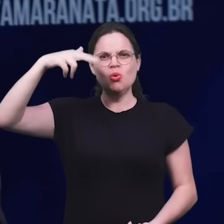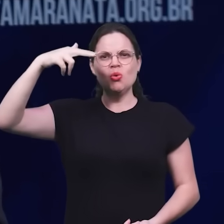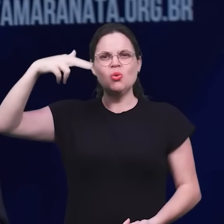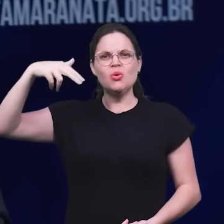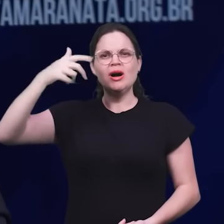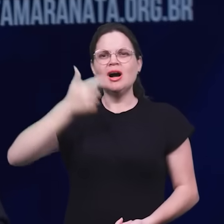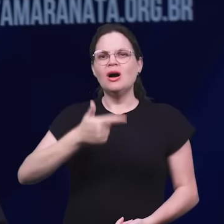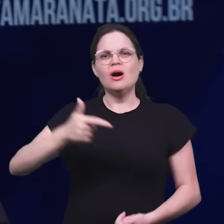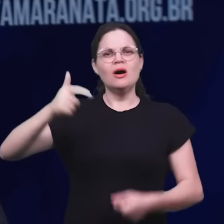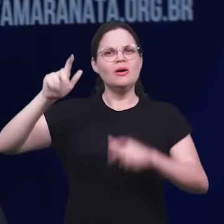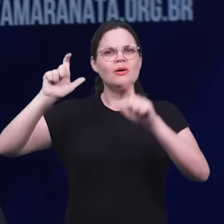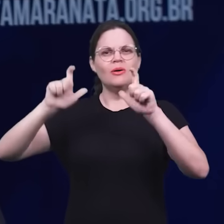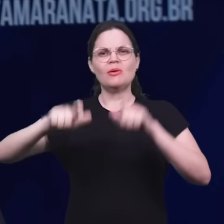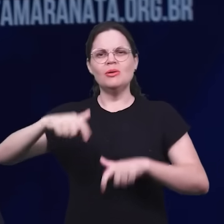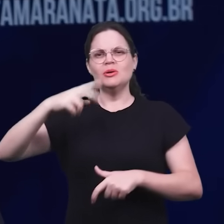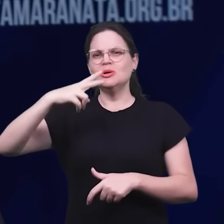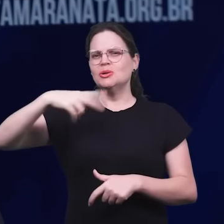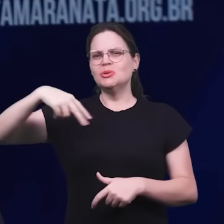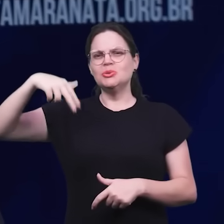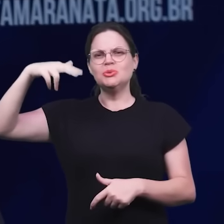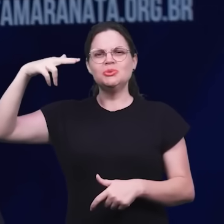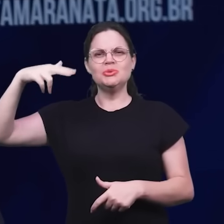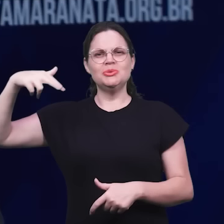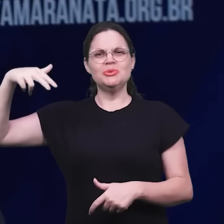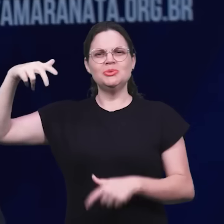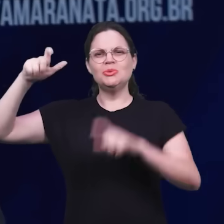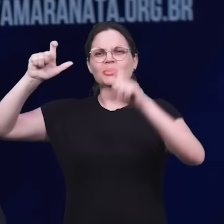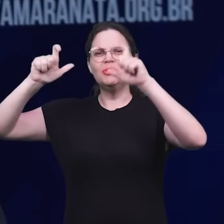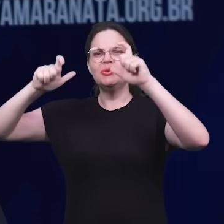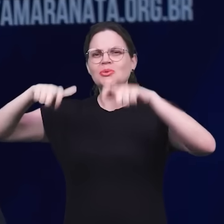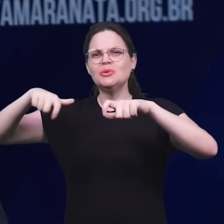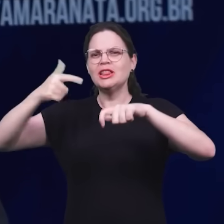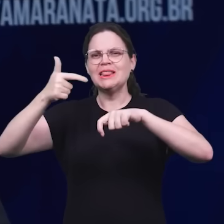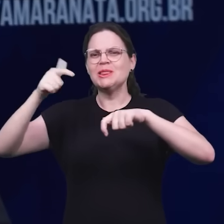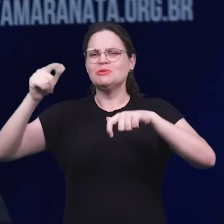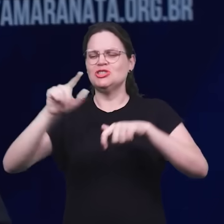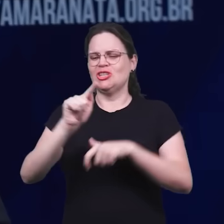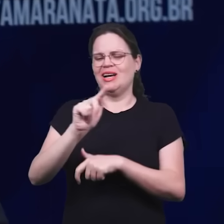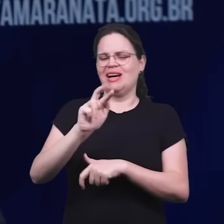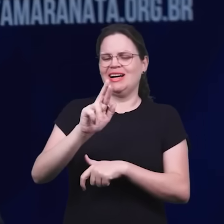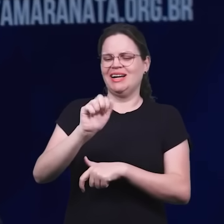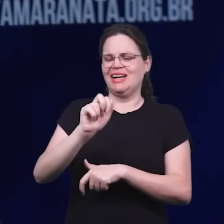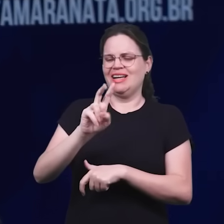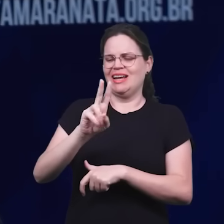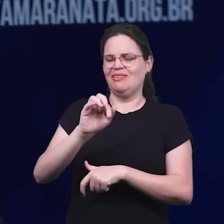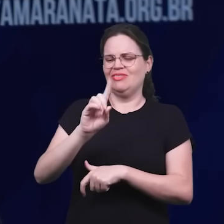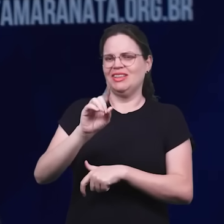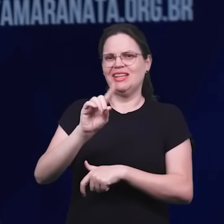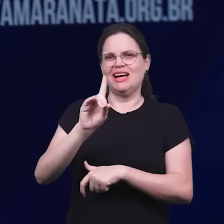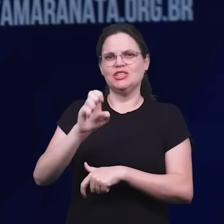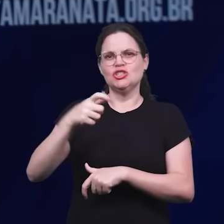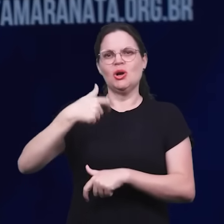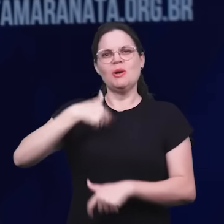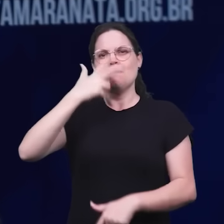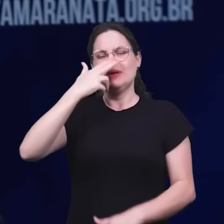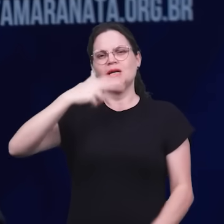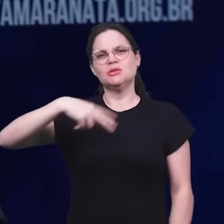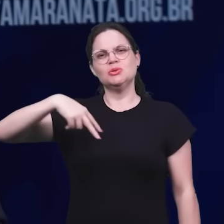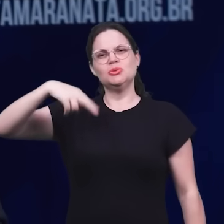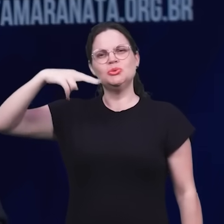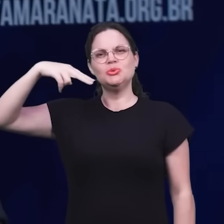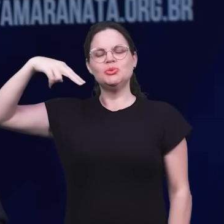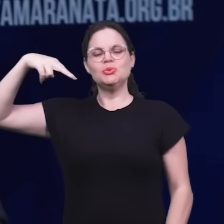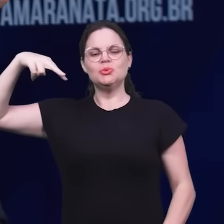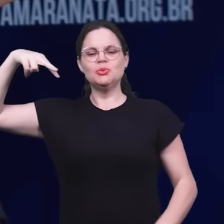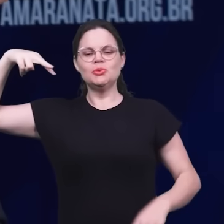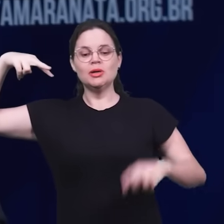né? E eu subia um lugar onde não havia gravidade. Ali, o Senhor me mostrava o